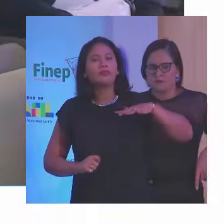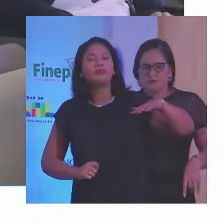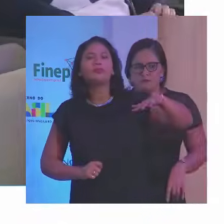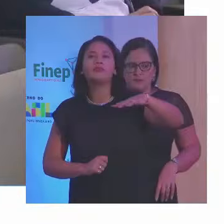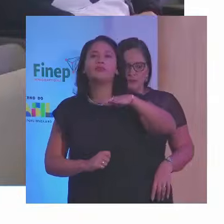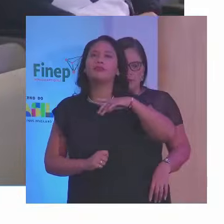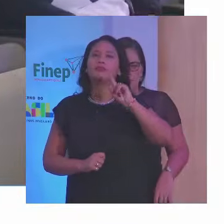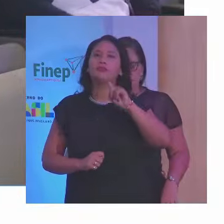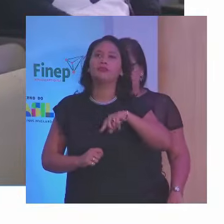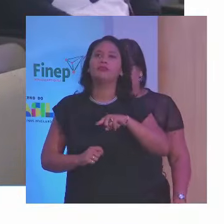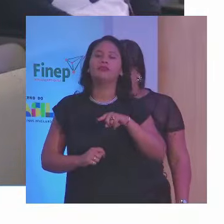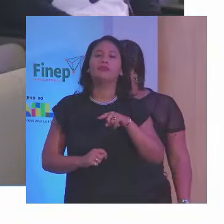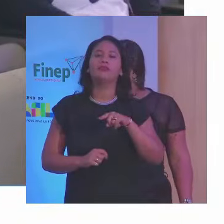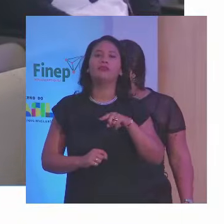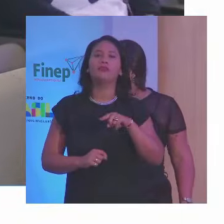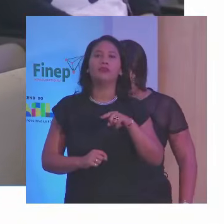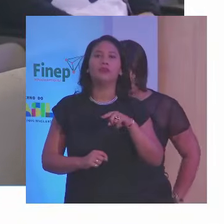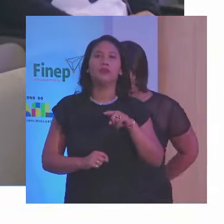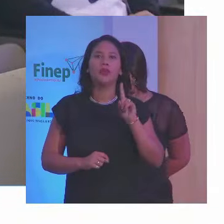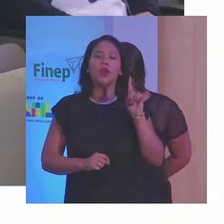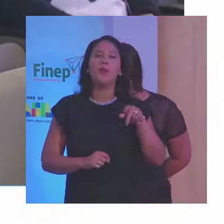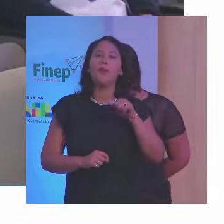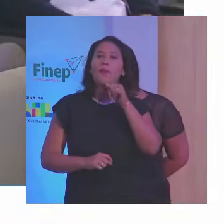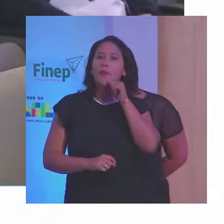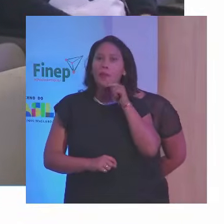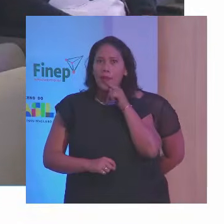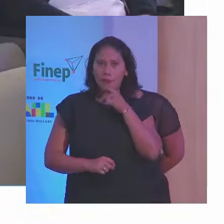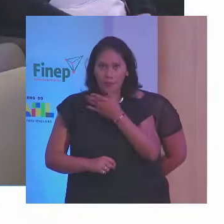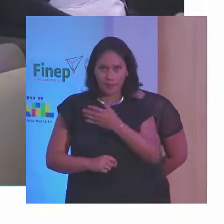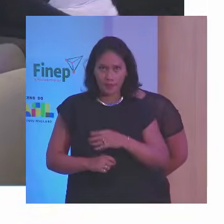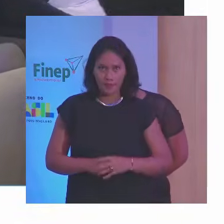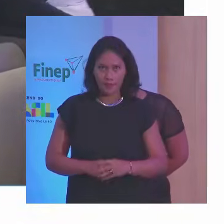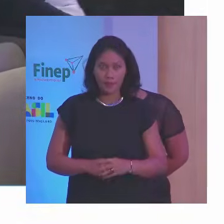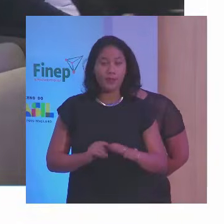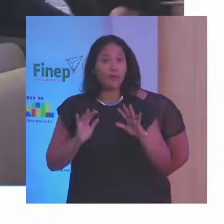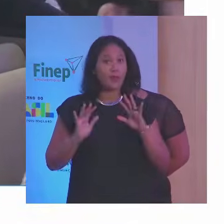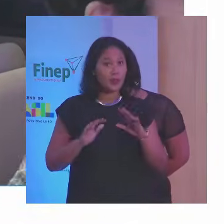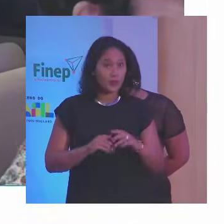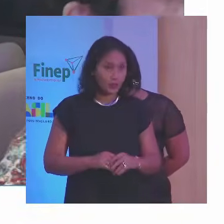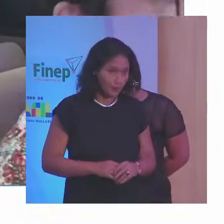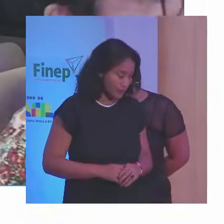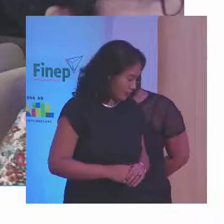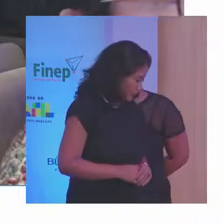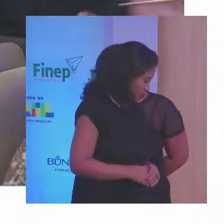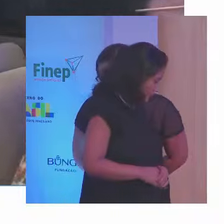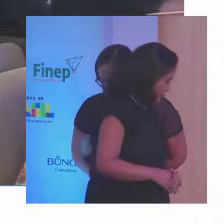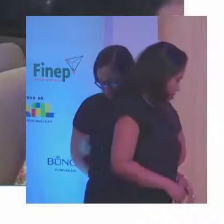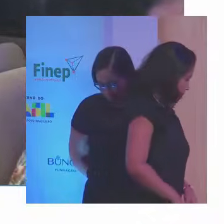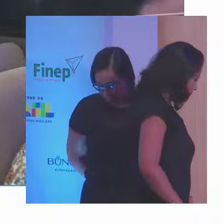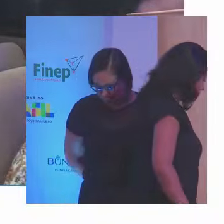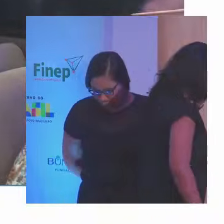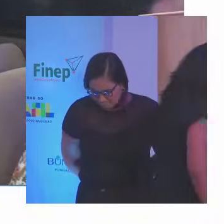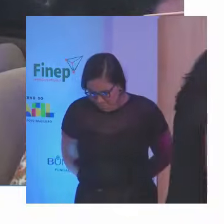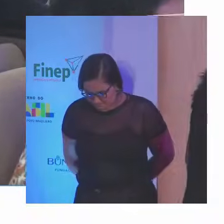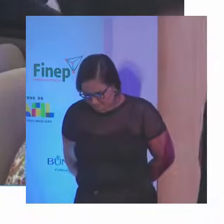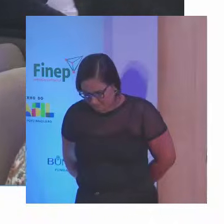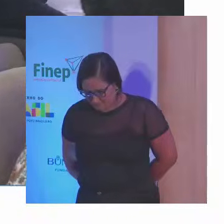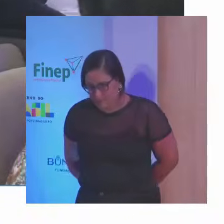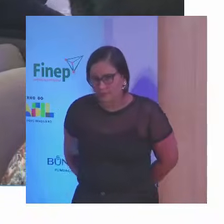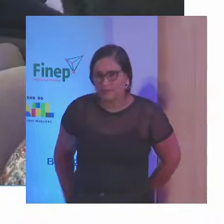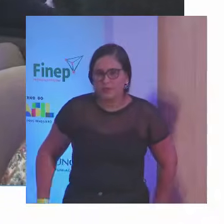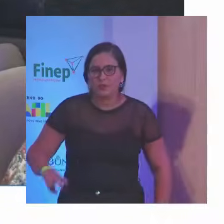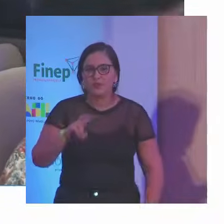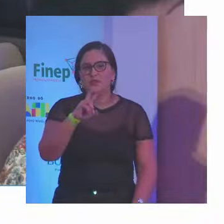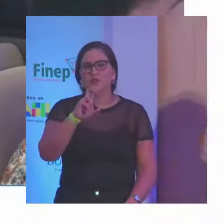ao largo do estado do Amapá. Só que a 50 quilômetros